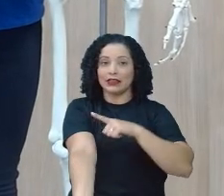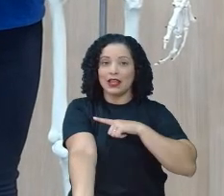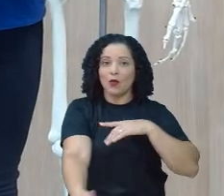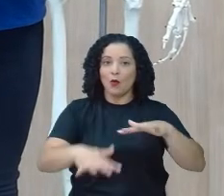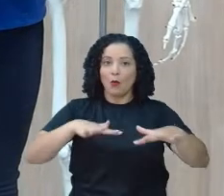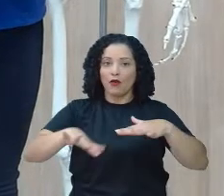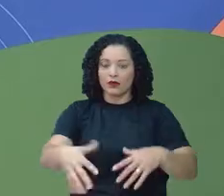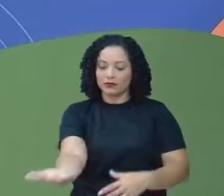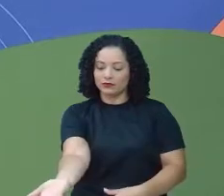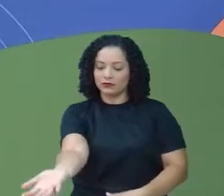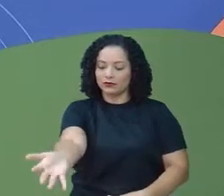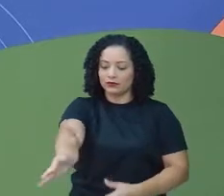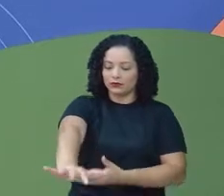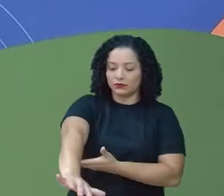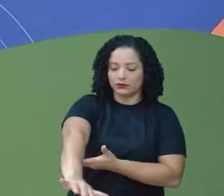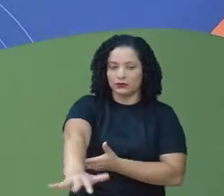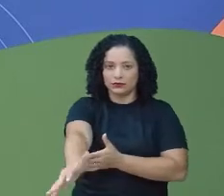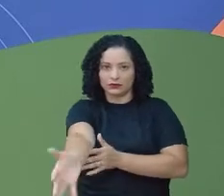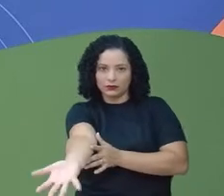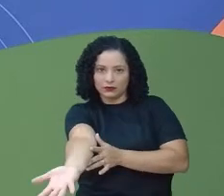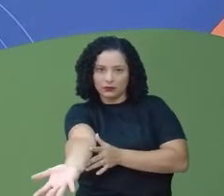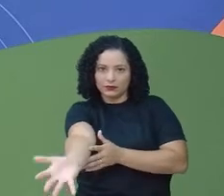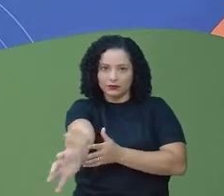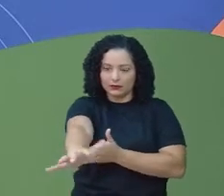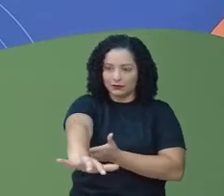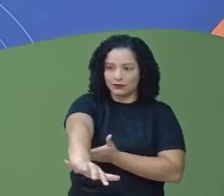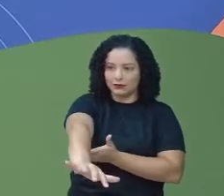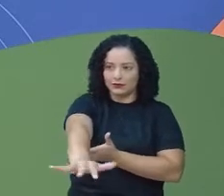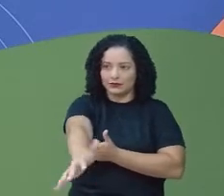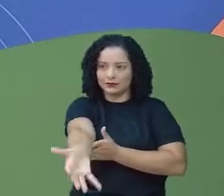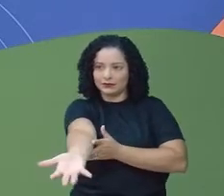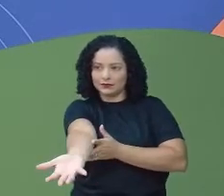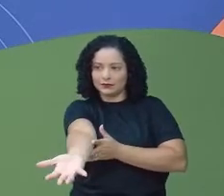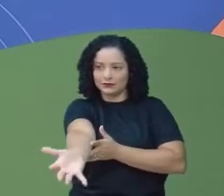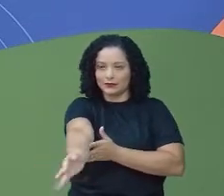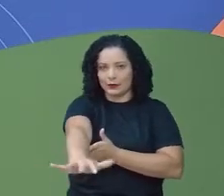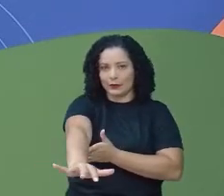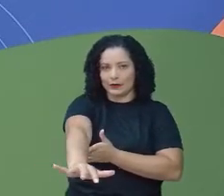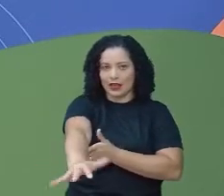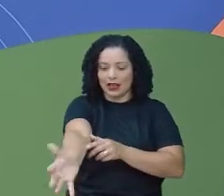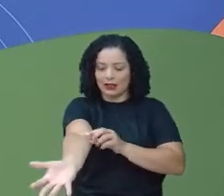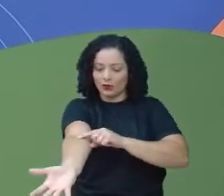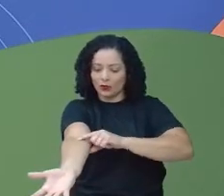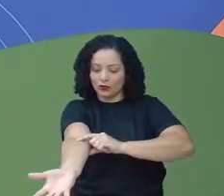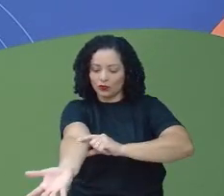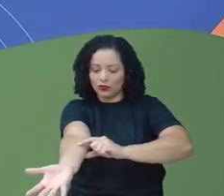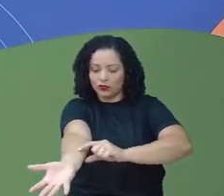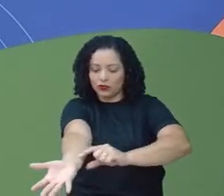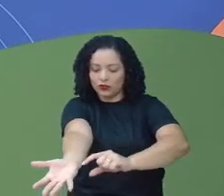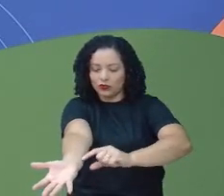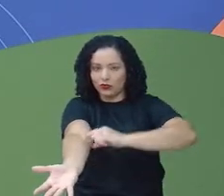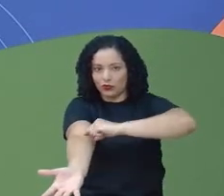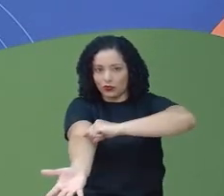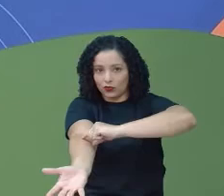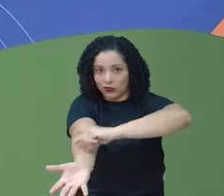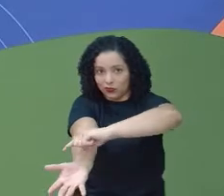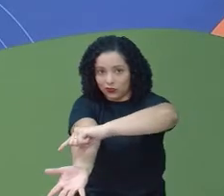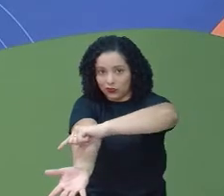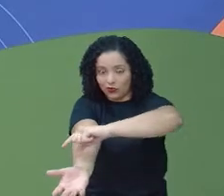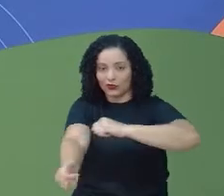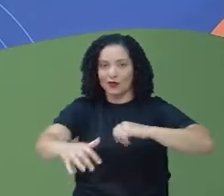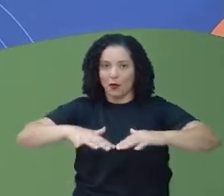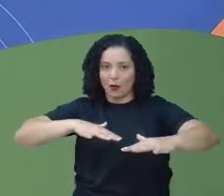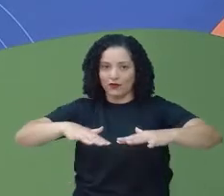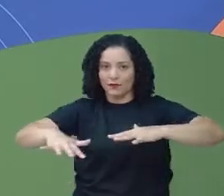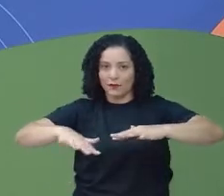para cima e para baixo. Vejam que eles não são tão retinhos e eles vão proporcionar esse